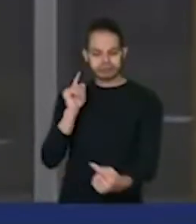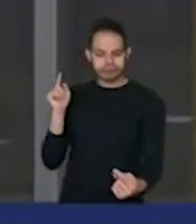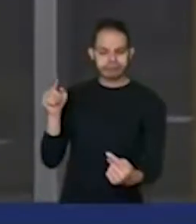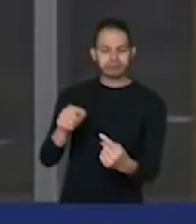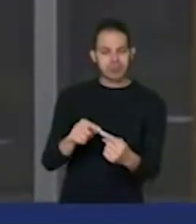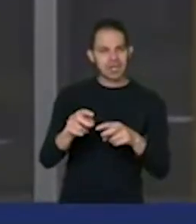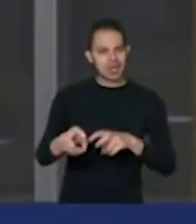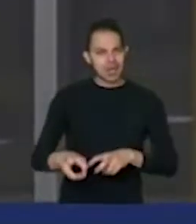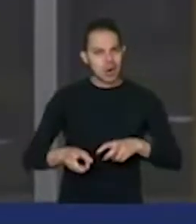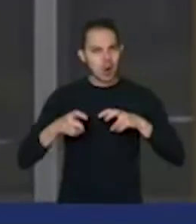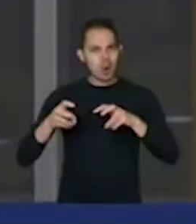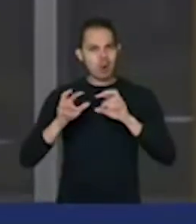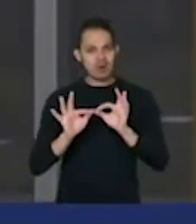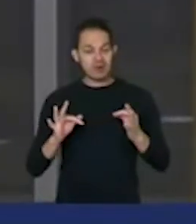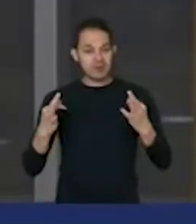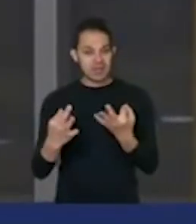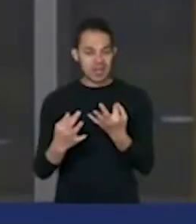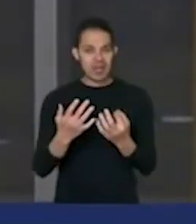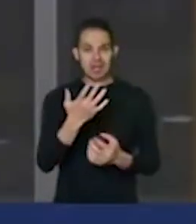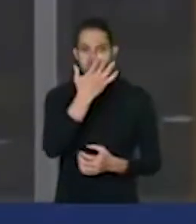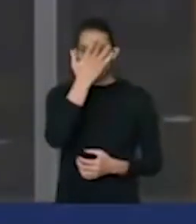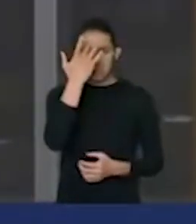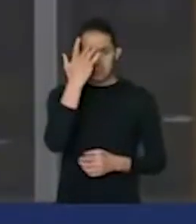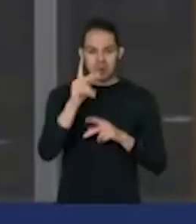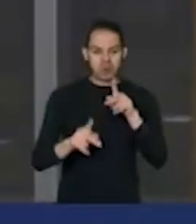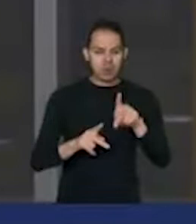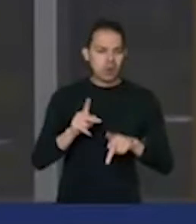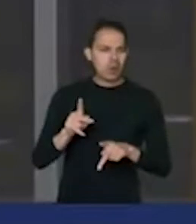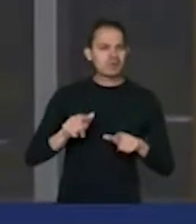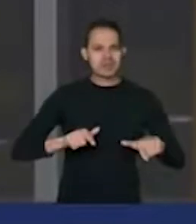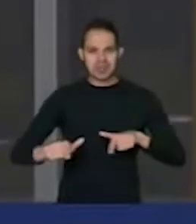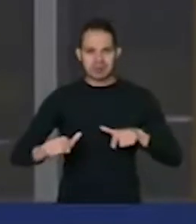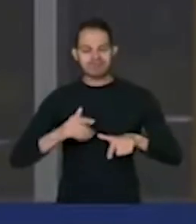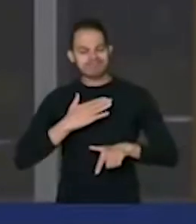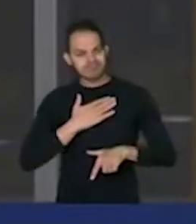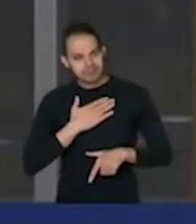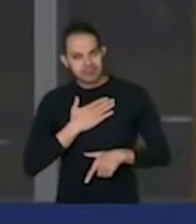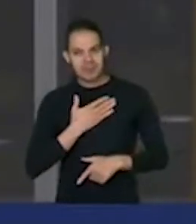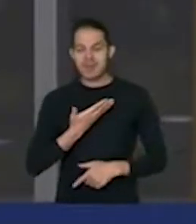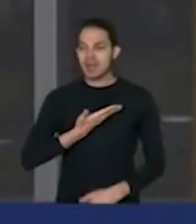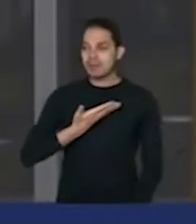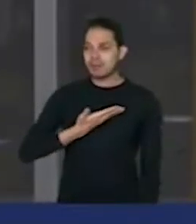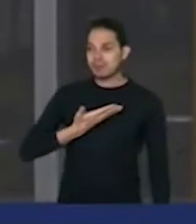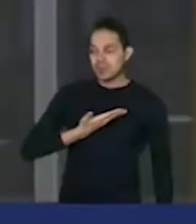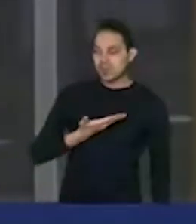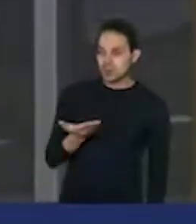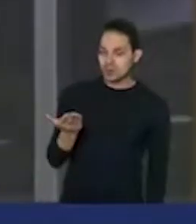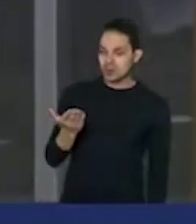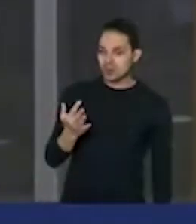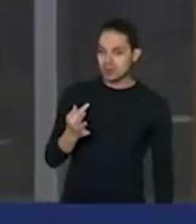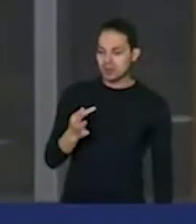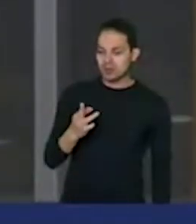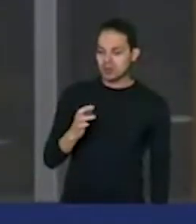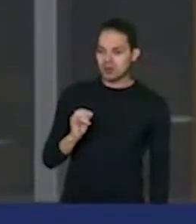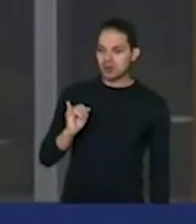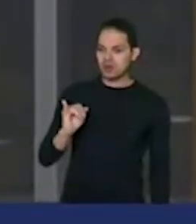a alegria do povo trabalhador, meu caro colega, amigo, companheiro Frei Anastácio